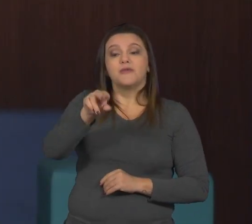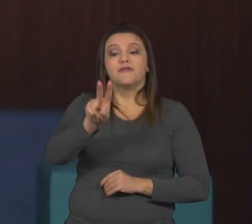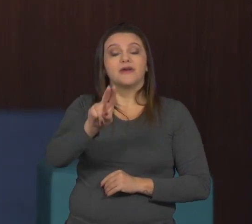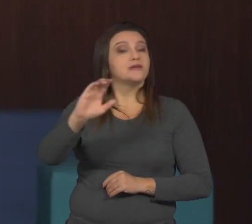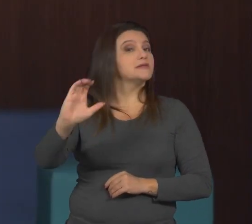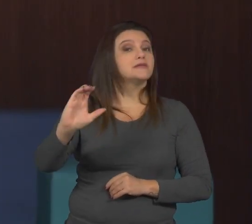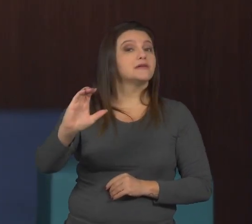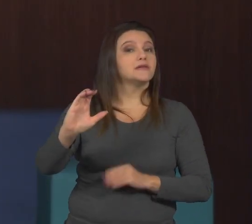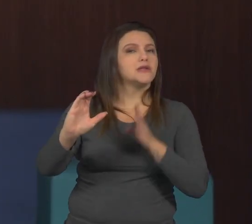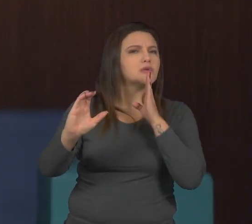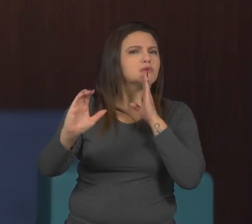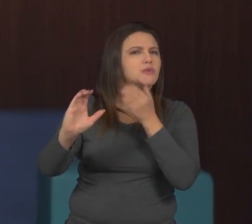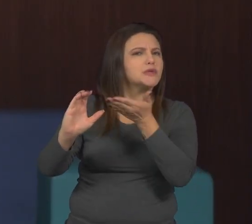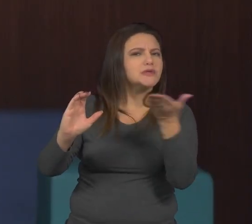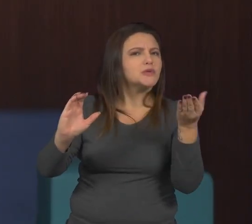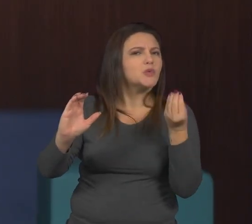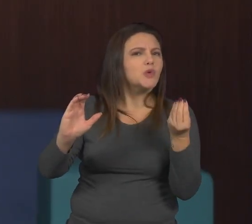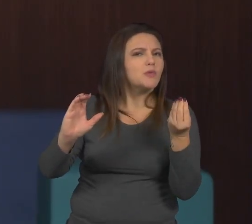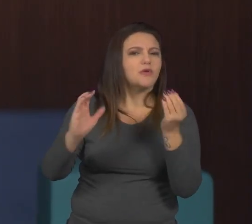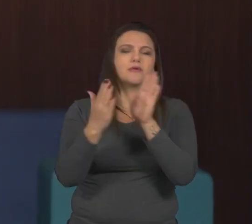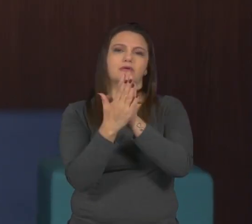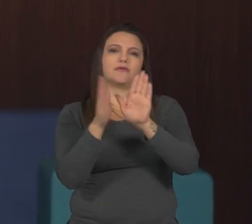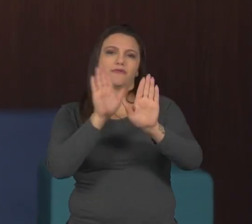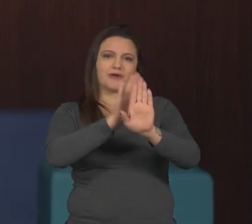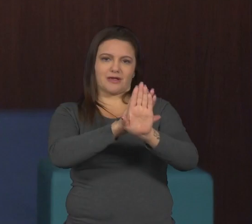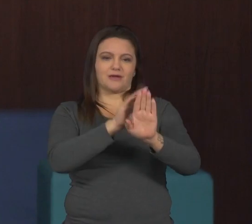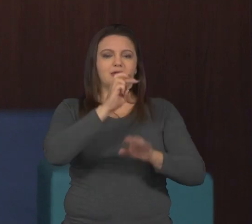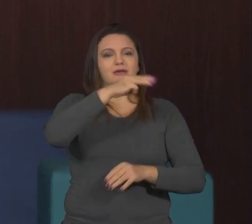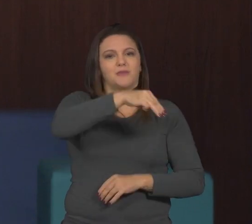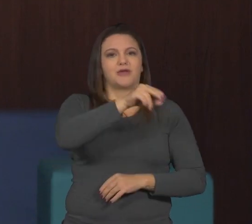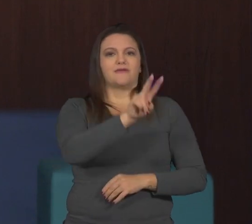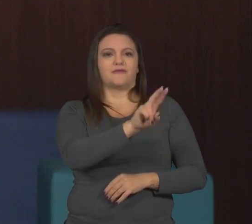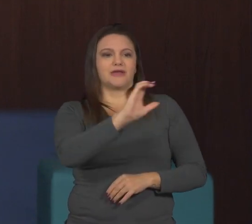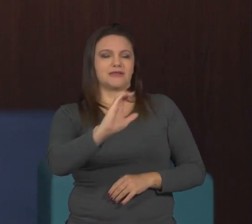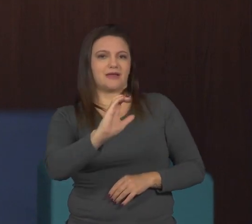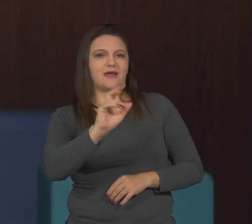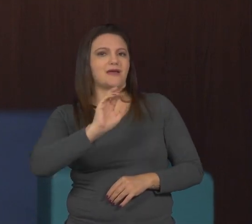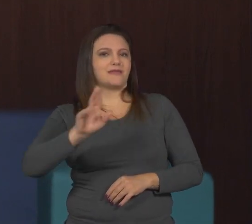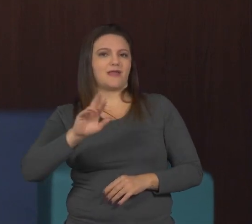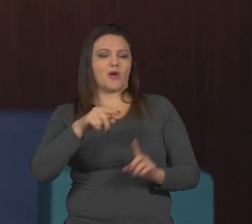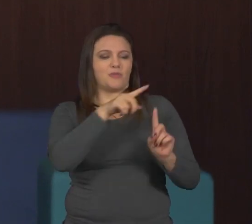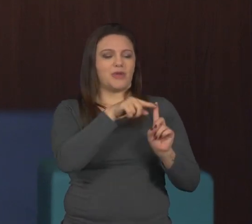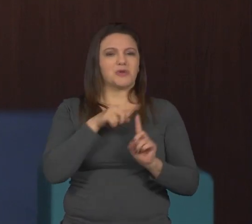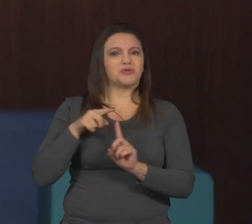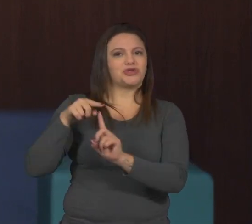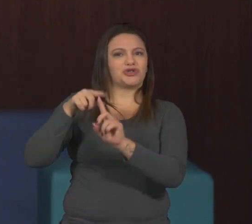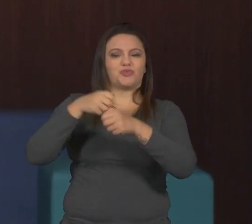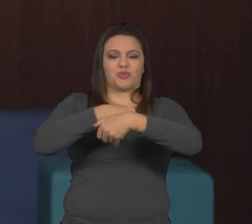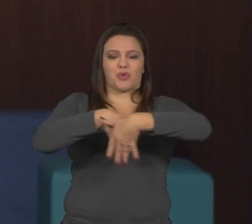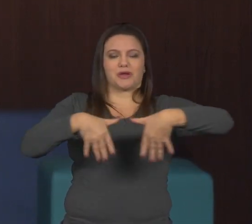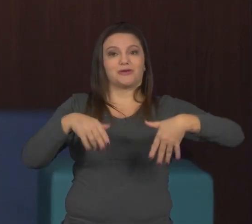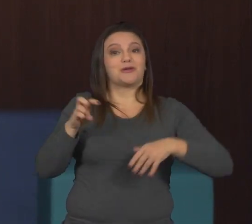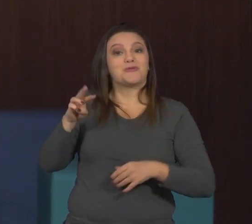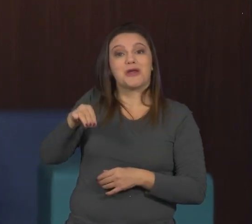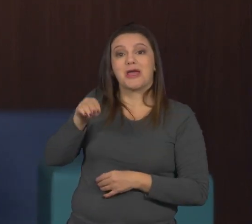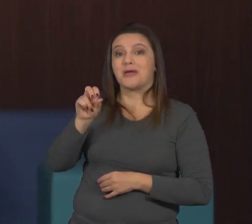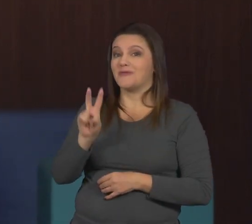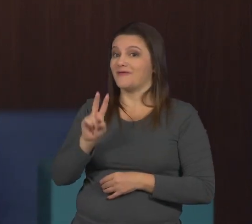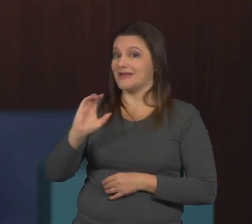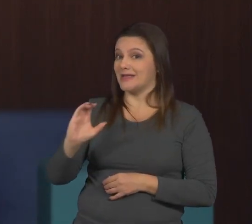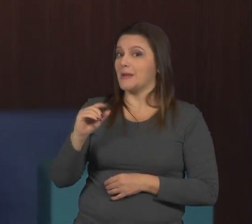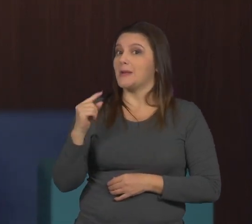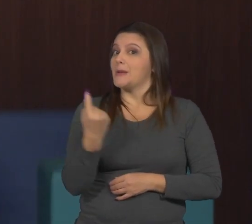pelo framework MVC e não pelo estilo arquitetural MVC, mas primeiro surgiu o